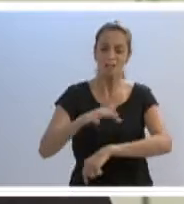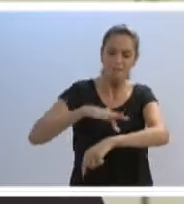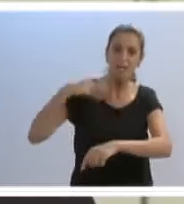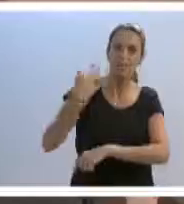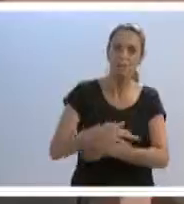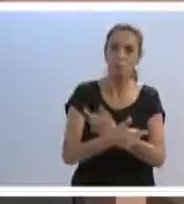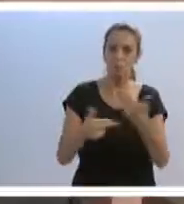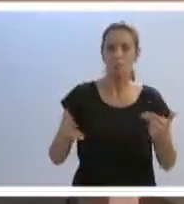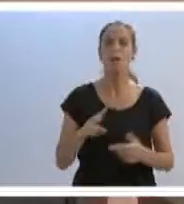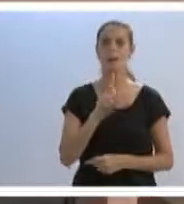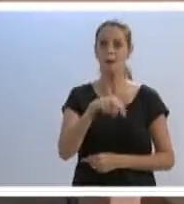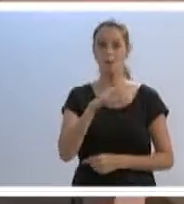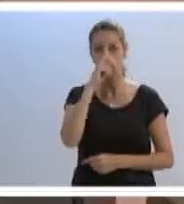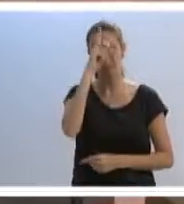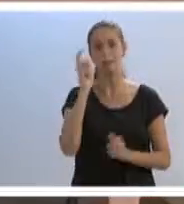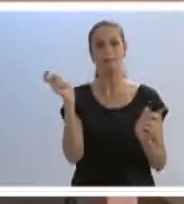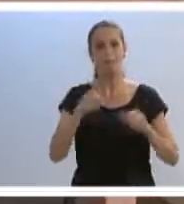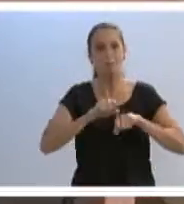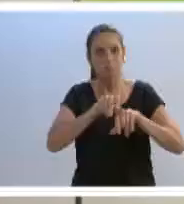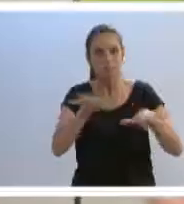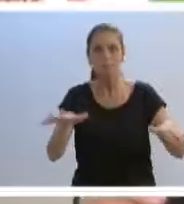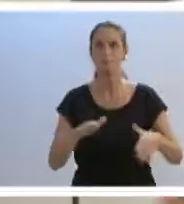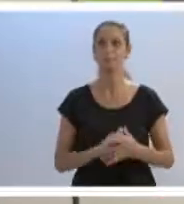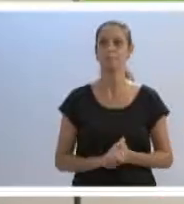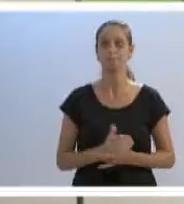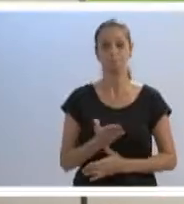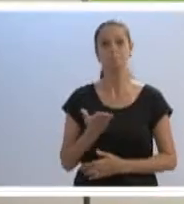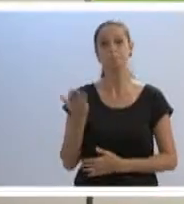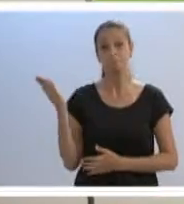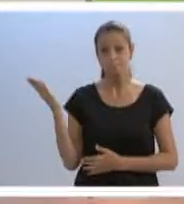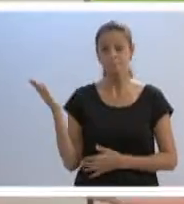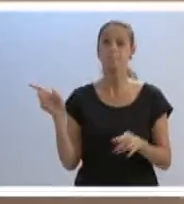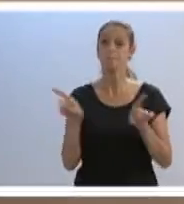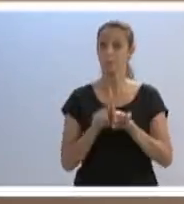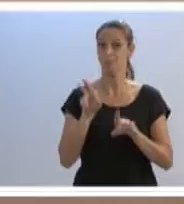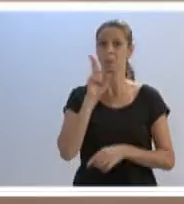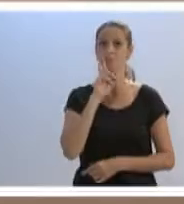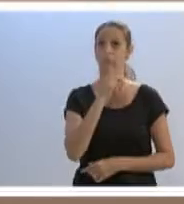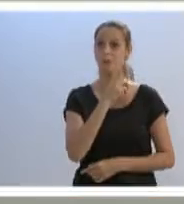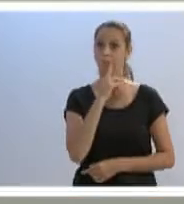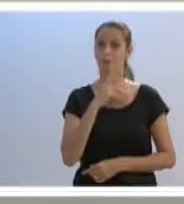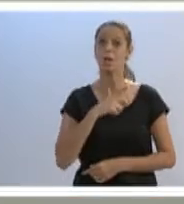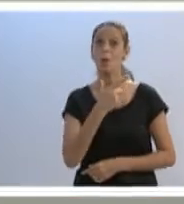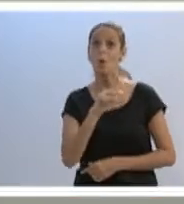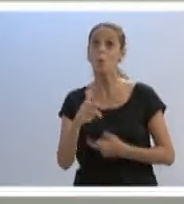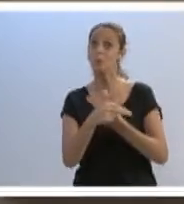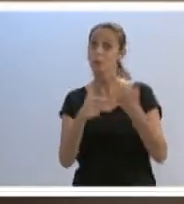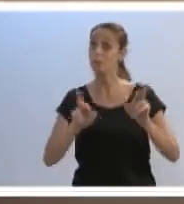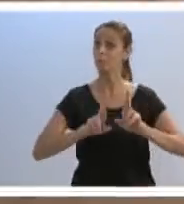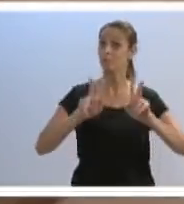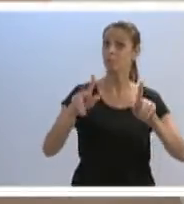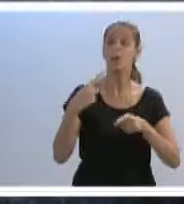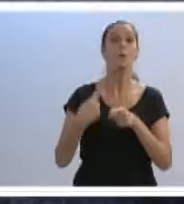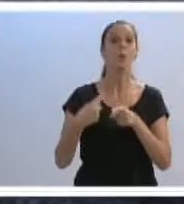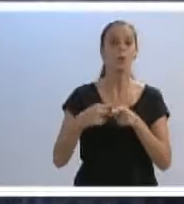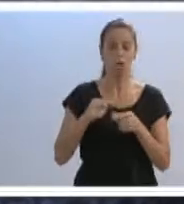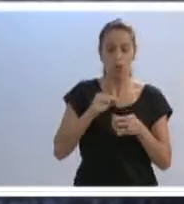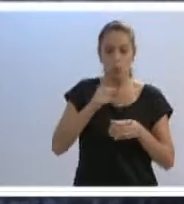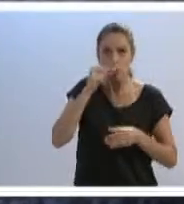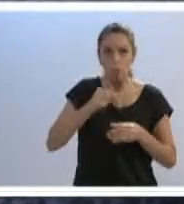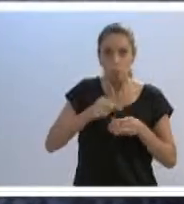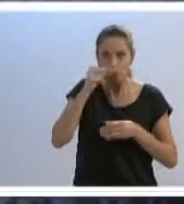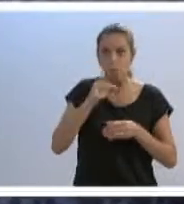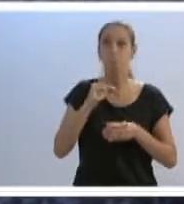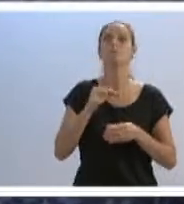muito adiante. Uma das diferenças de reaproveitamento do lixo no Gulas é em relação aos canudos plásticos, que também